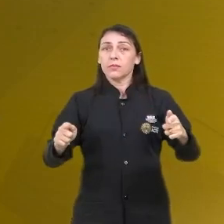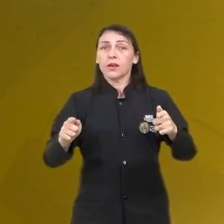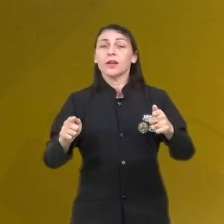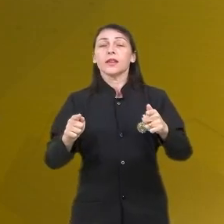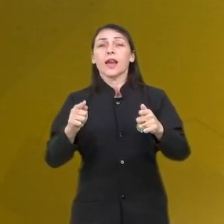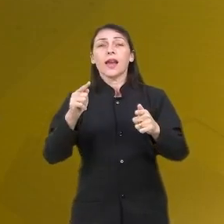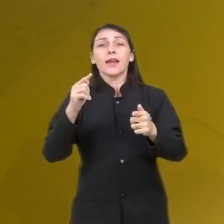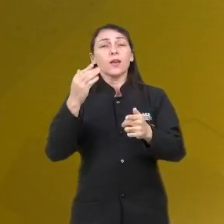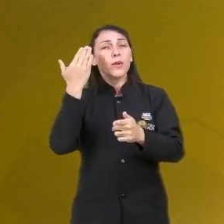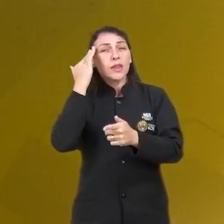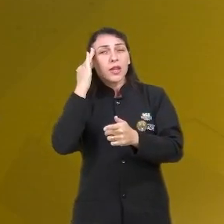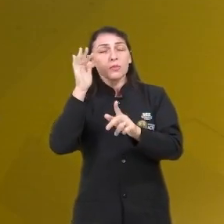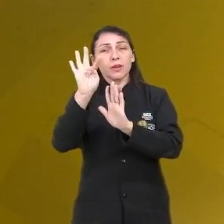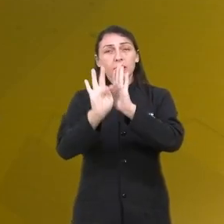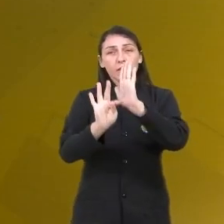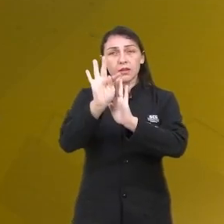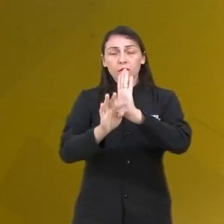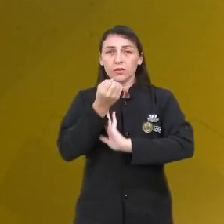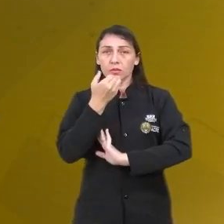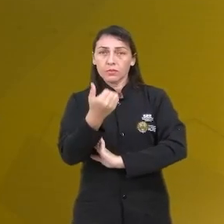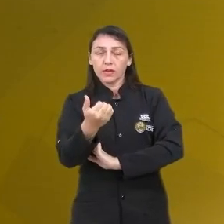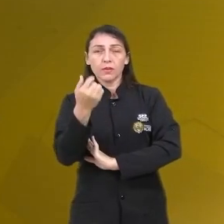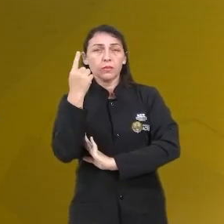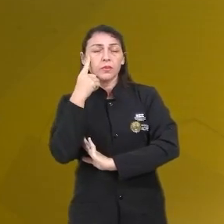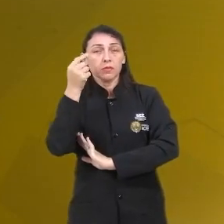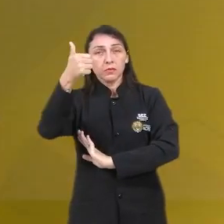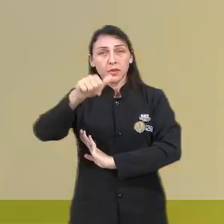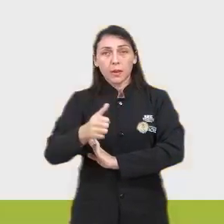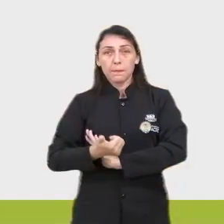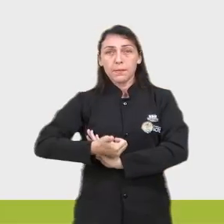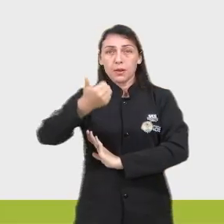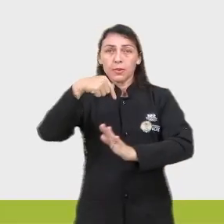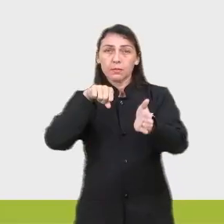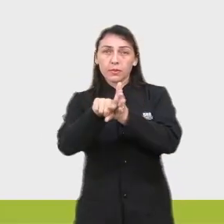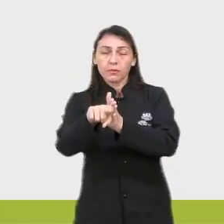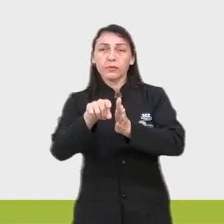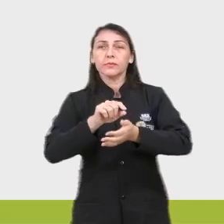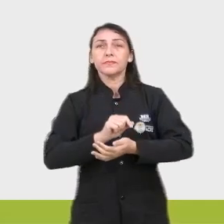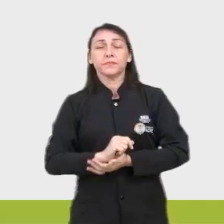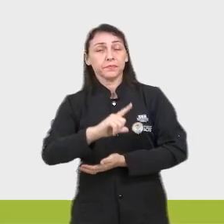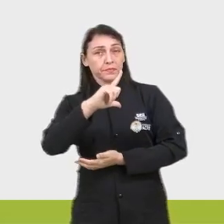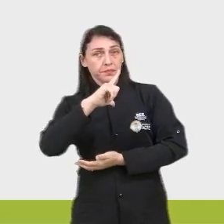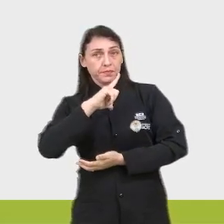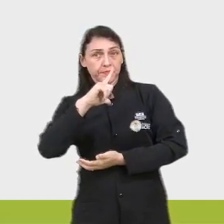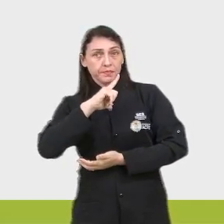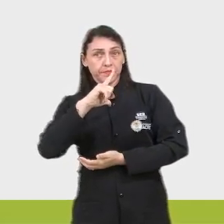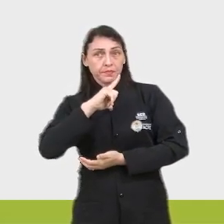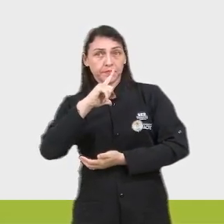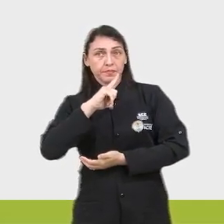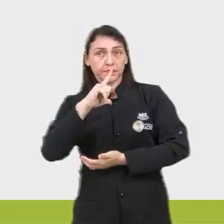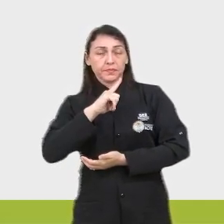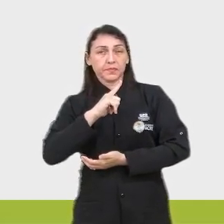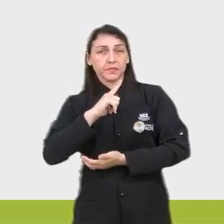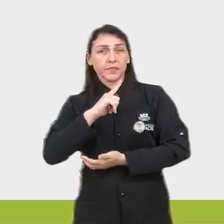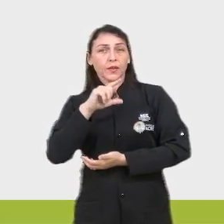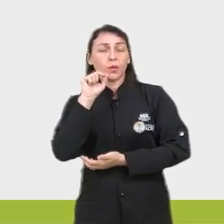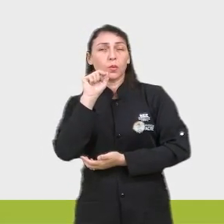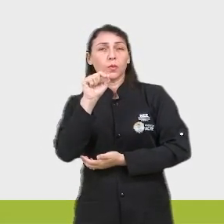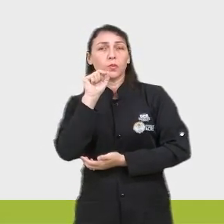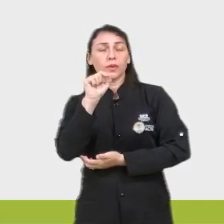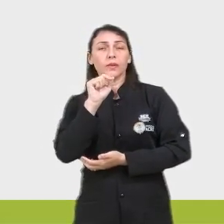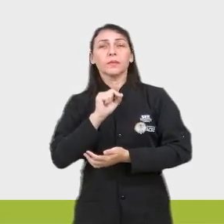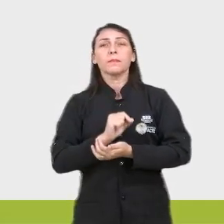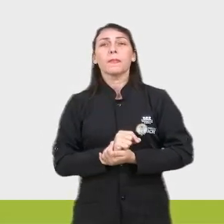textual. Tudo bem? Vamos analisar aqui a nossa primeira questão. Temos aqui a ideia de